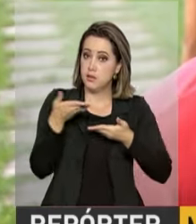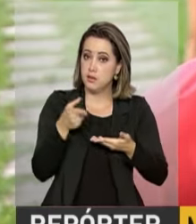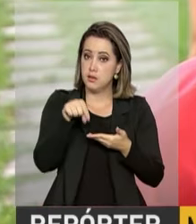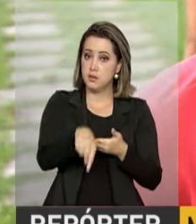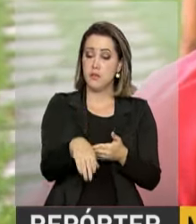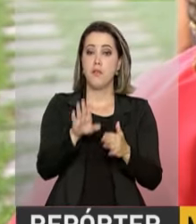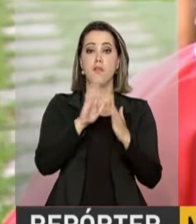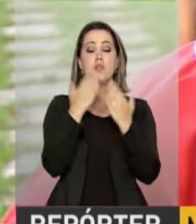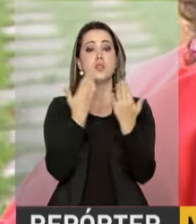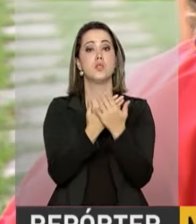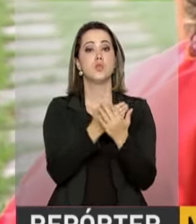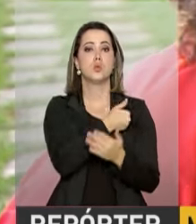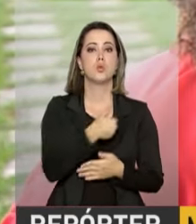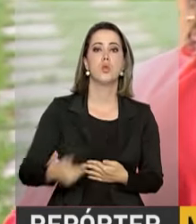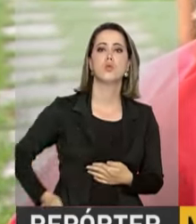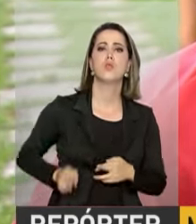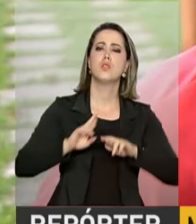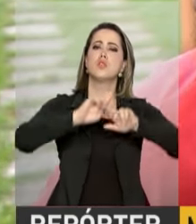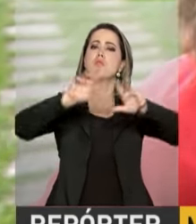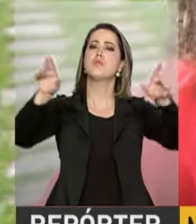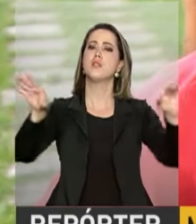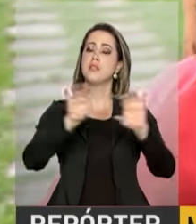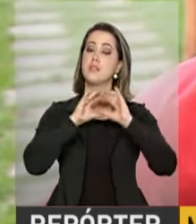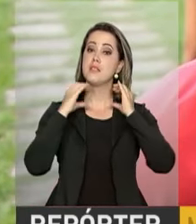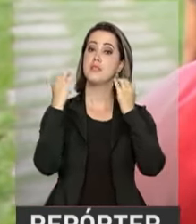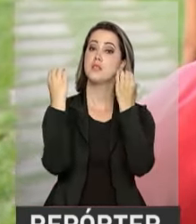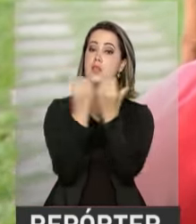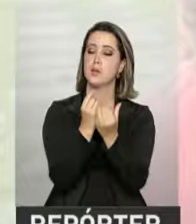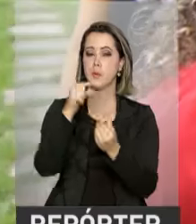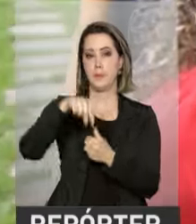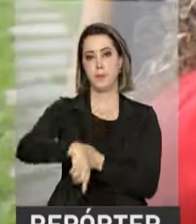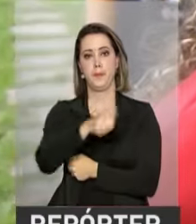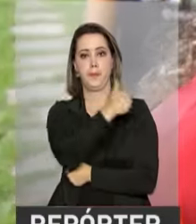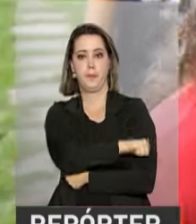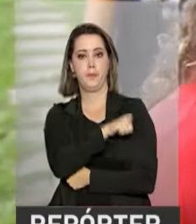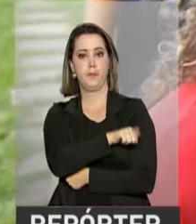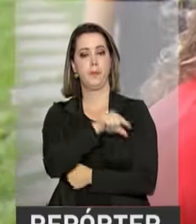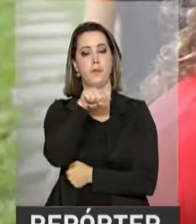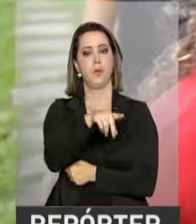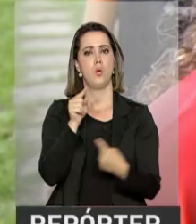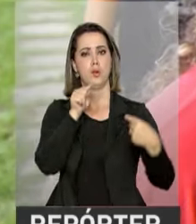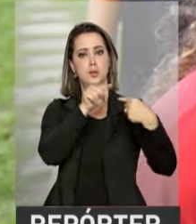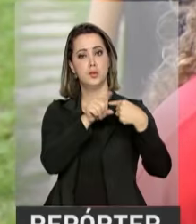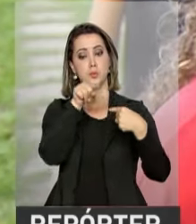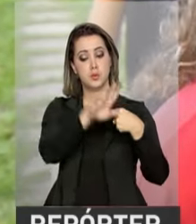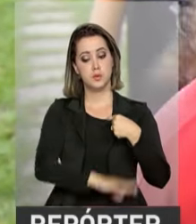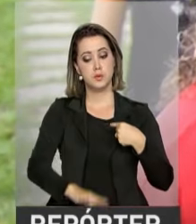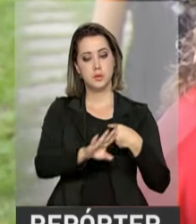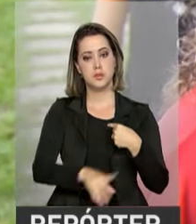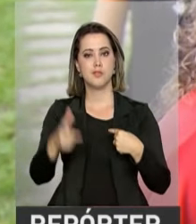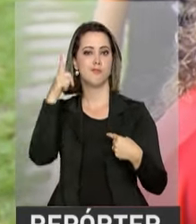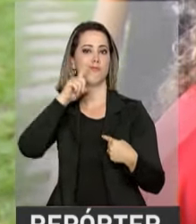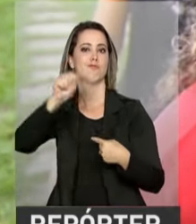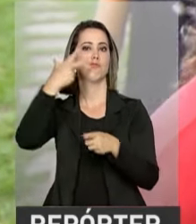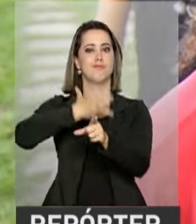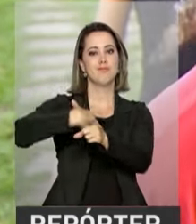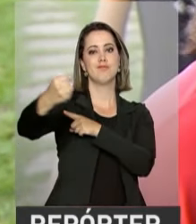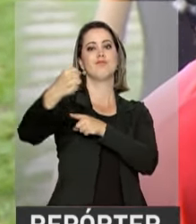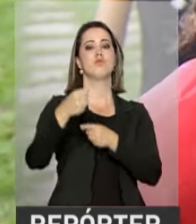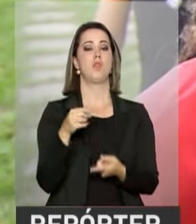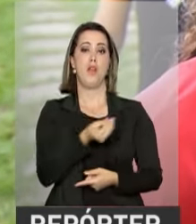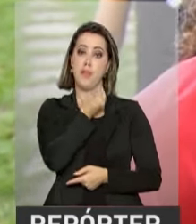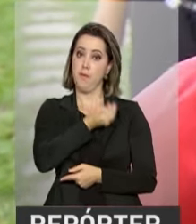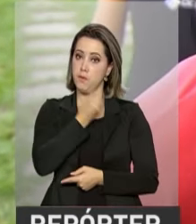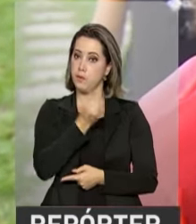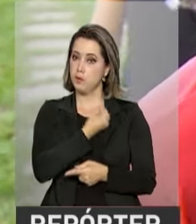realengo burro aqui mesmo sua ktm objetivo final essa criança seja um campeão não só